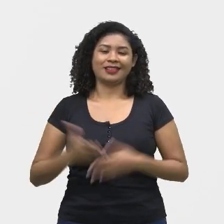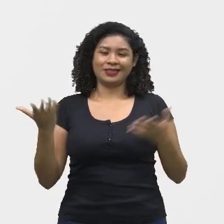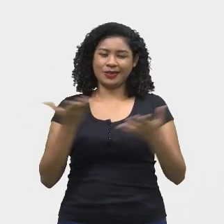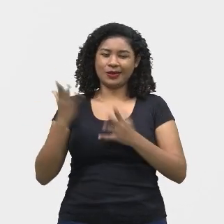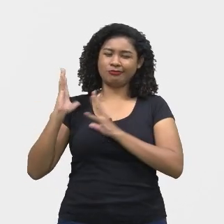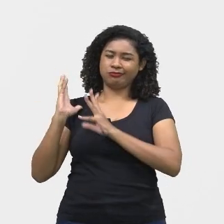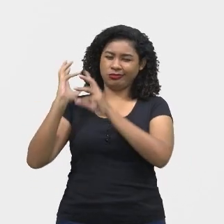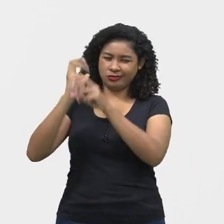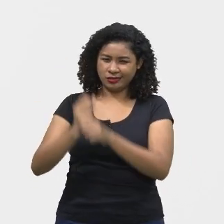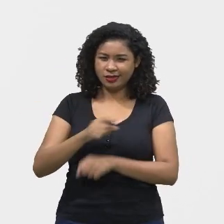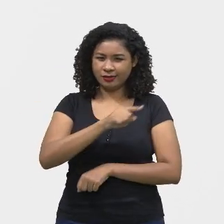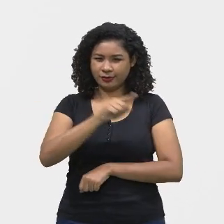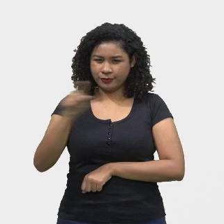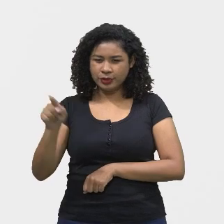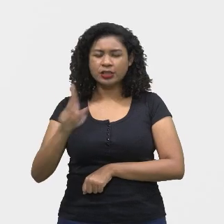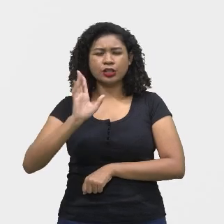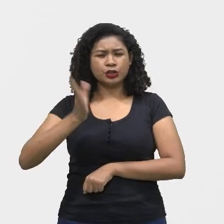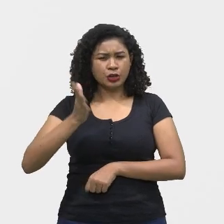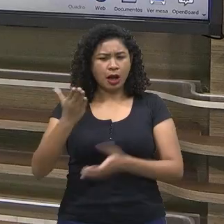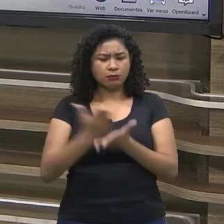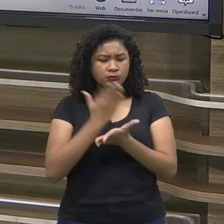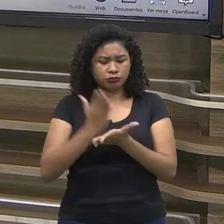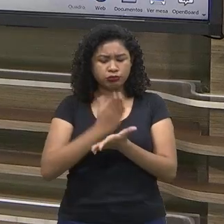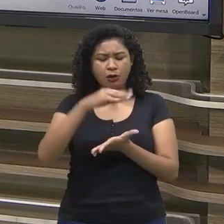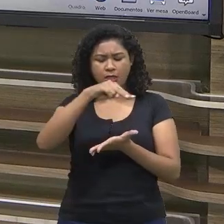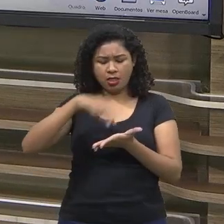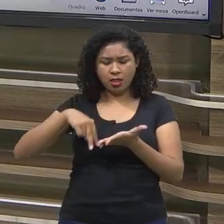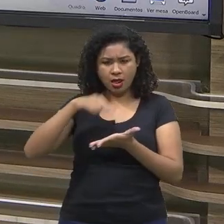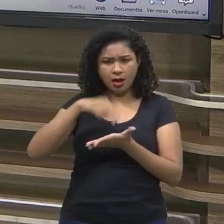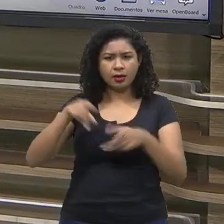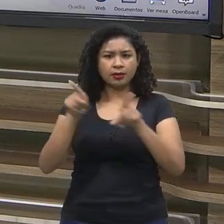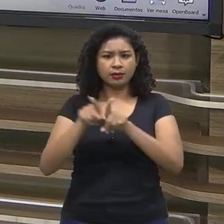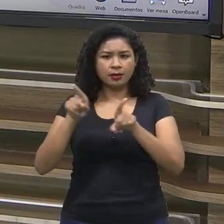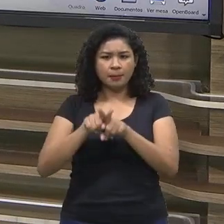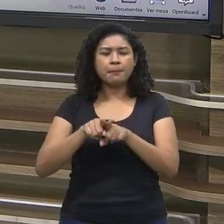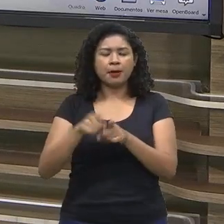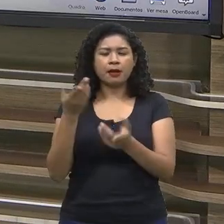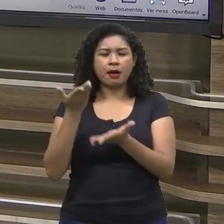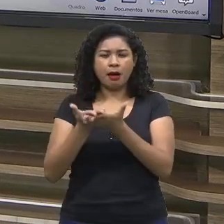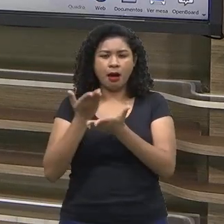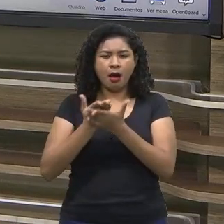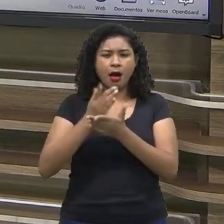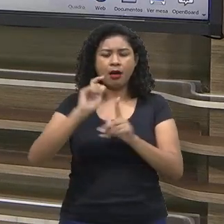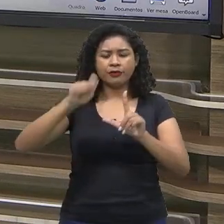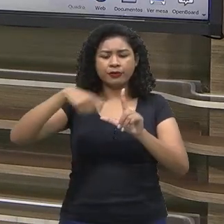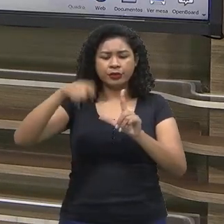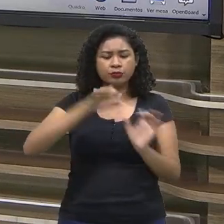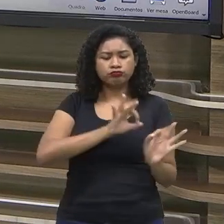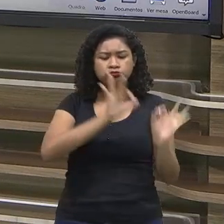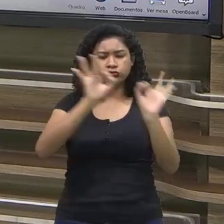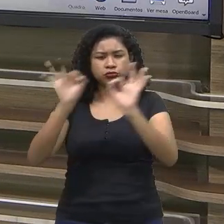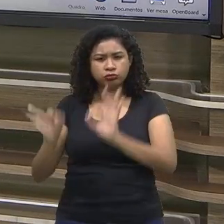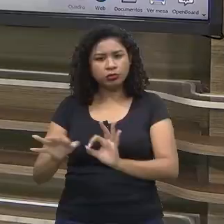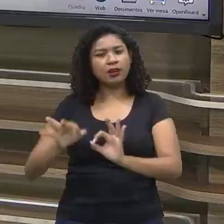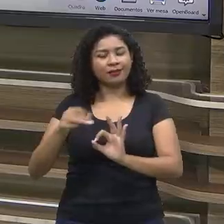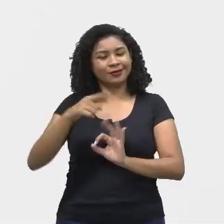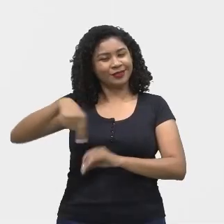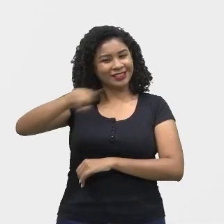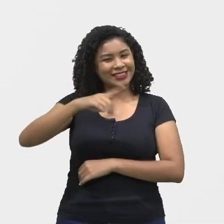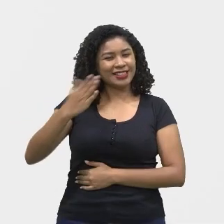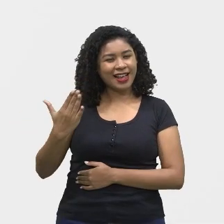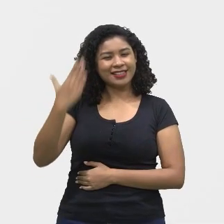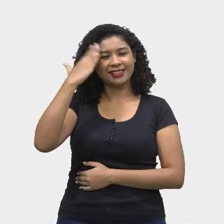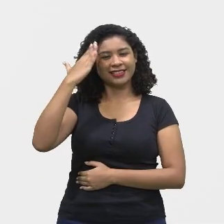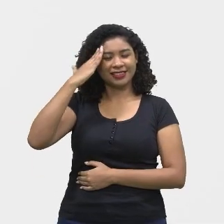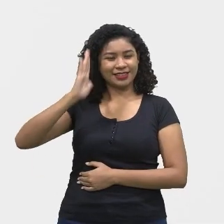de estudos, quem assistiu às nossas videoaulas, estará bem por dentro desse conteúdo. Então é o seguinte: